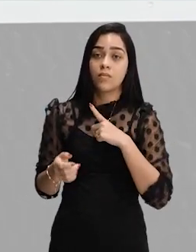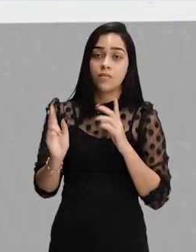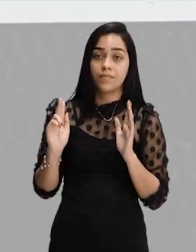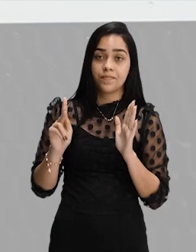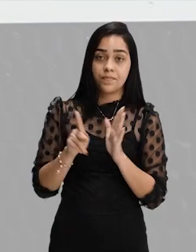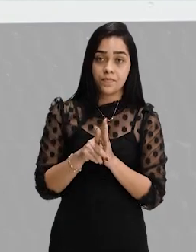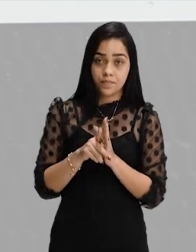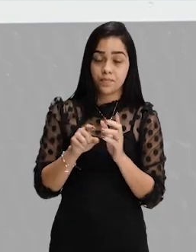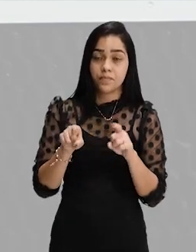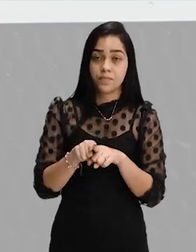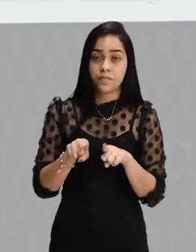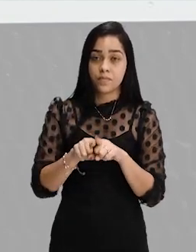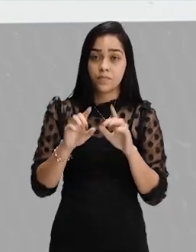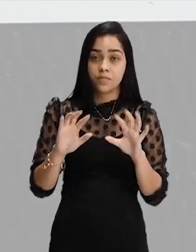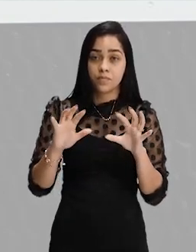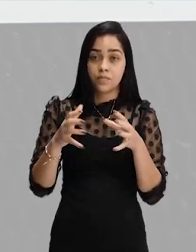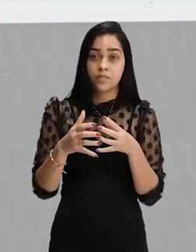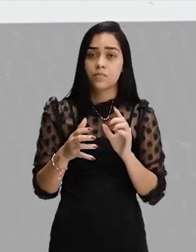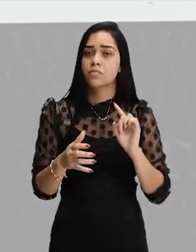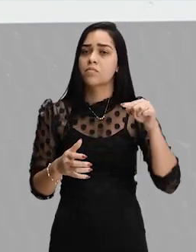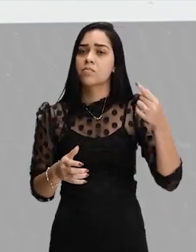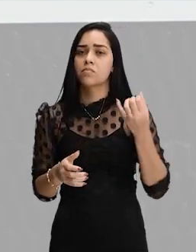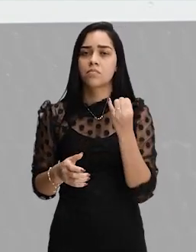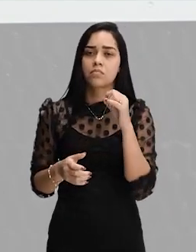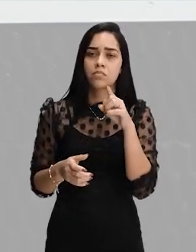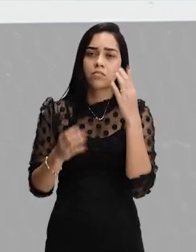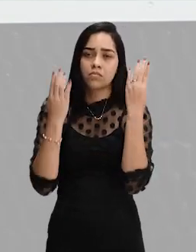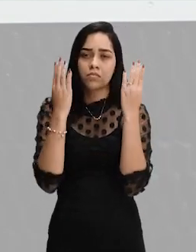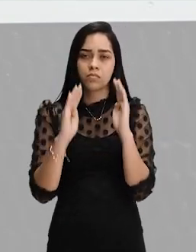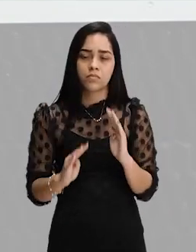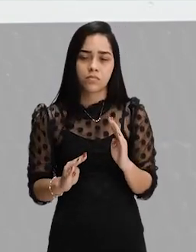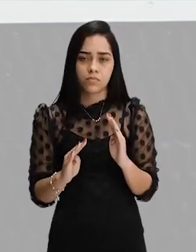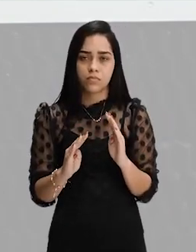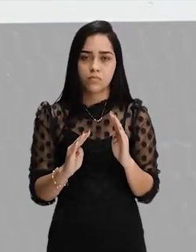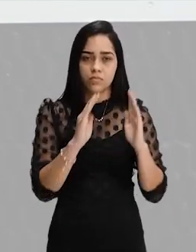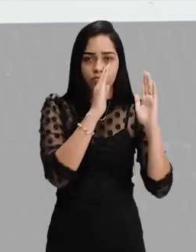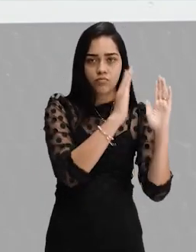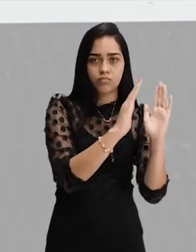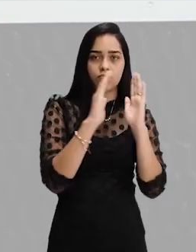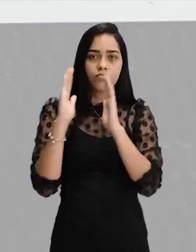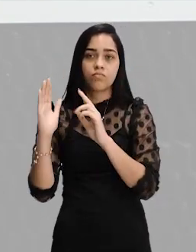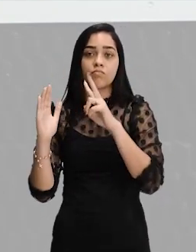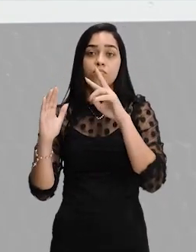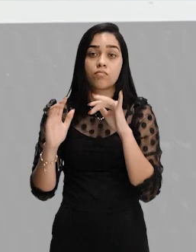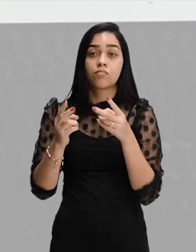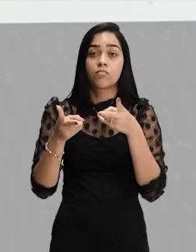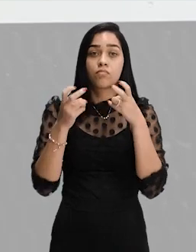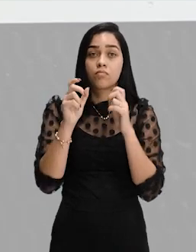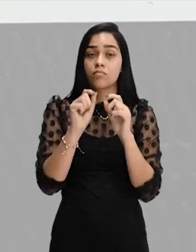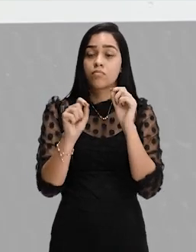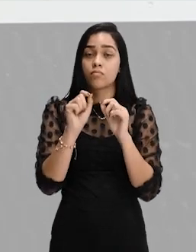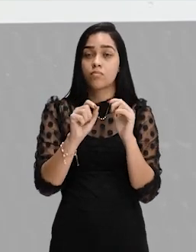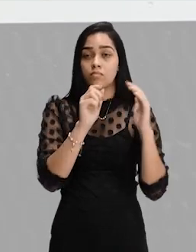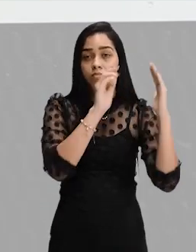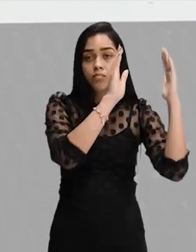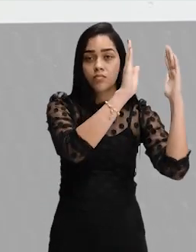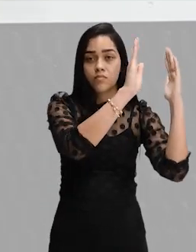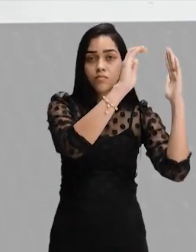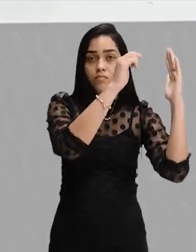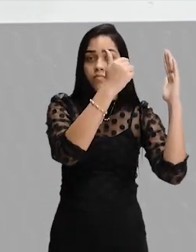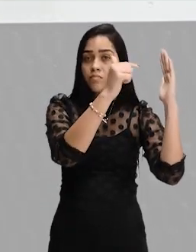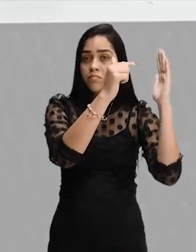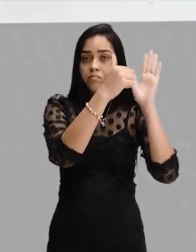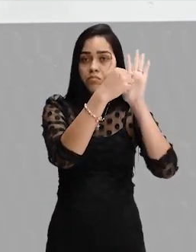pertencem tanto a um conjunto quanto a outro. Se você for analisar trecho a trecho, você vai perceber que esse pedaço não